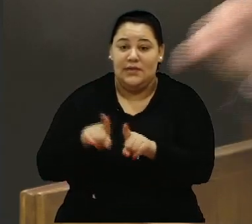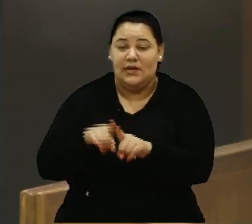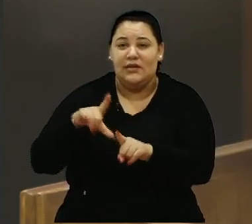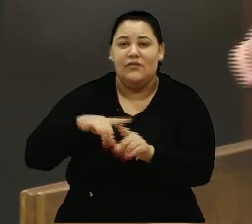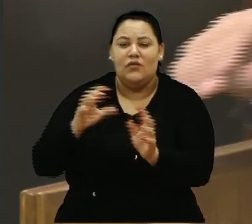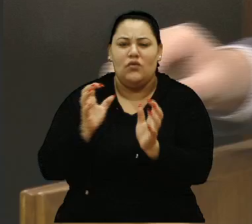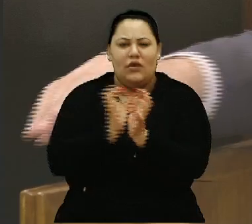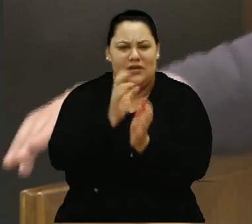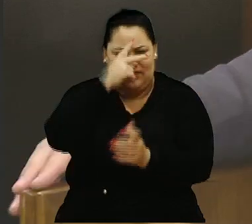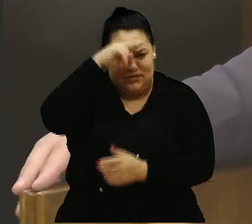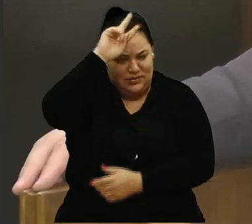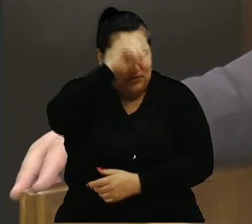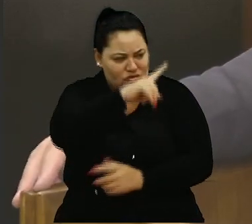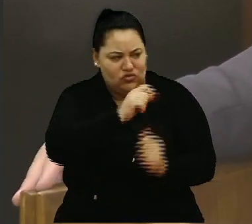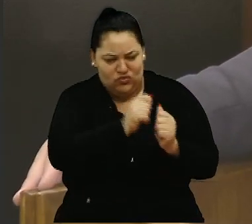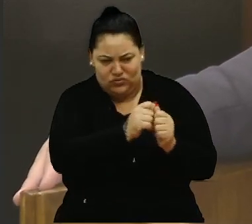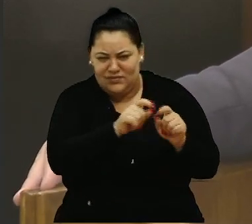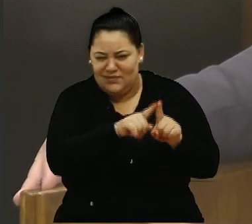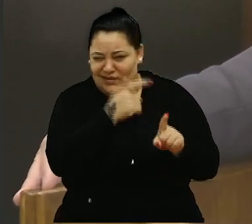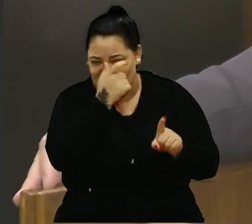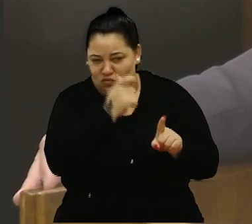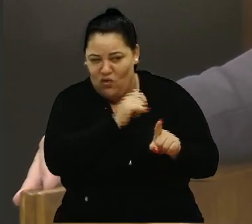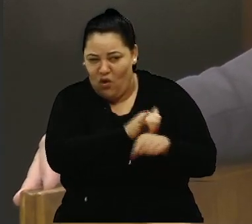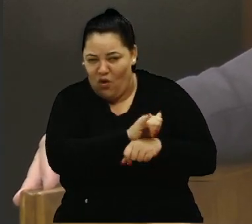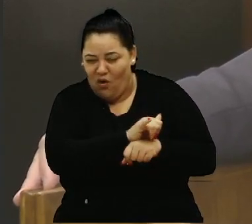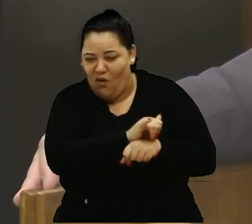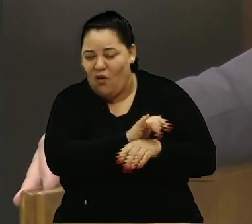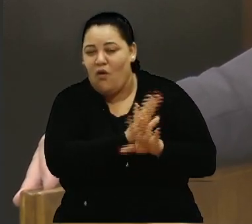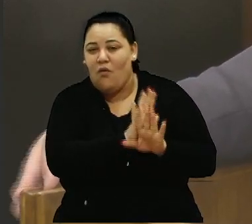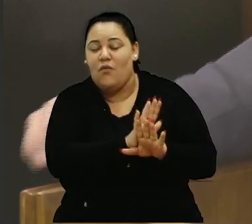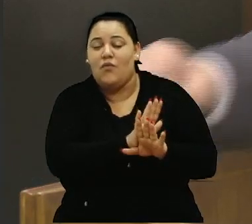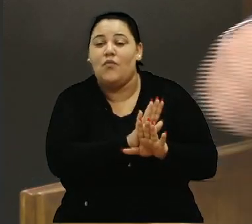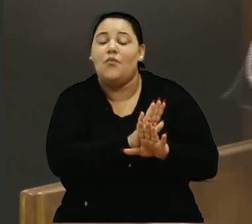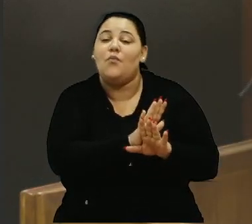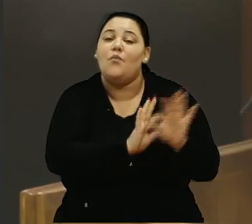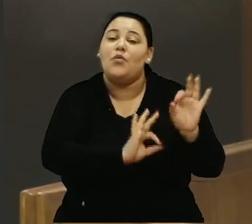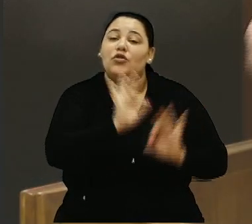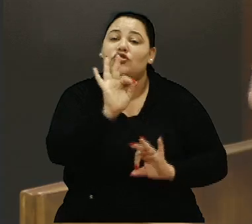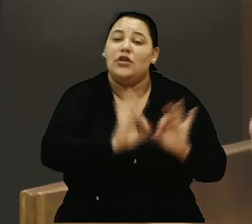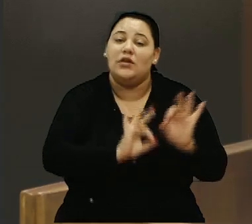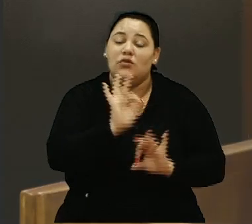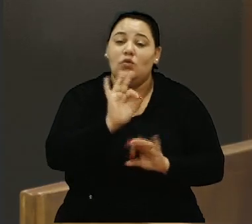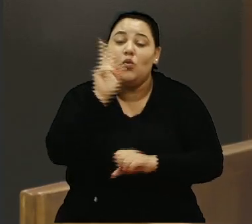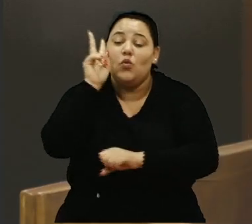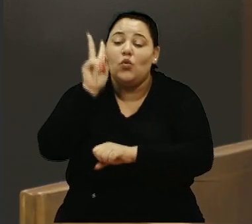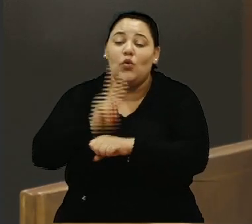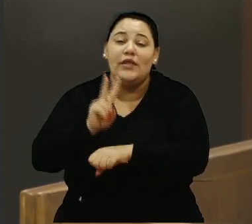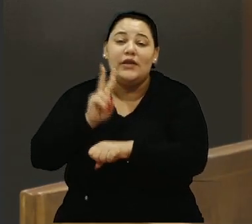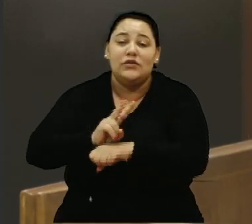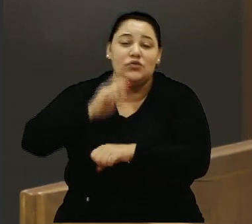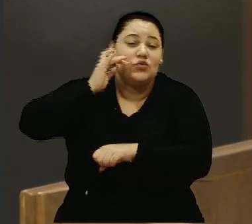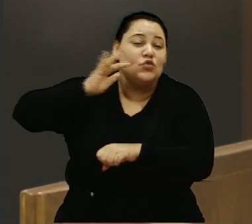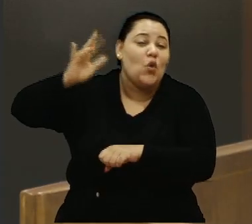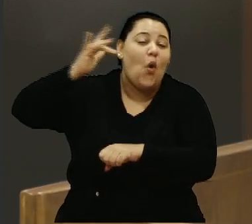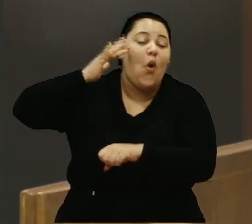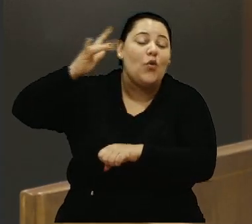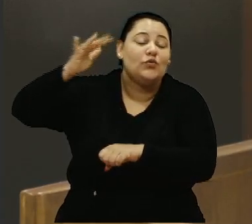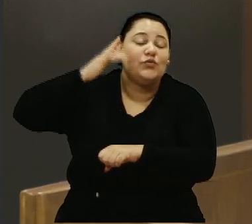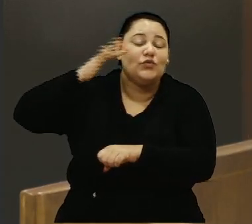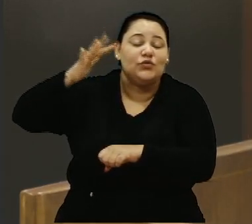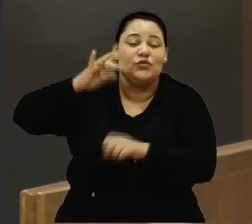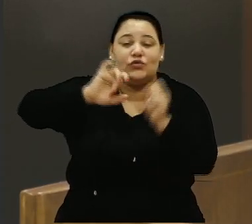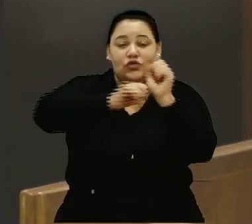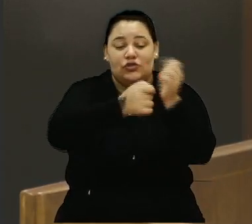colega Edson da Rosa, se eu não estou enganado, do projeto Protegendo Sonhos, que foi um livro, né? O título do livro é O Segredo da Floresta e o